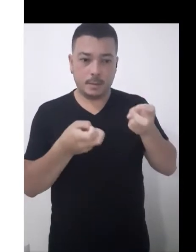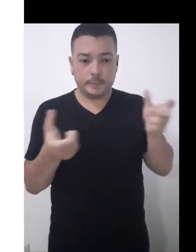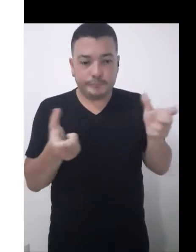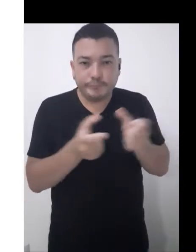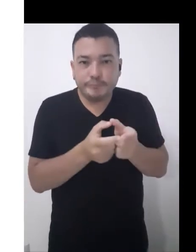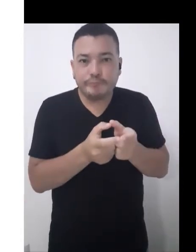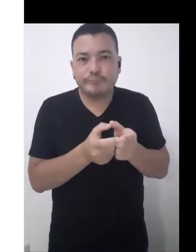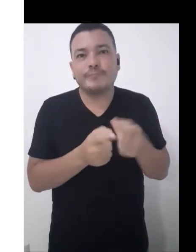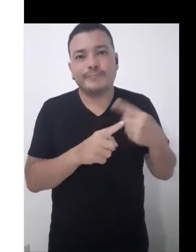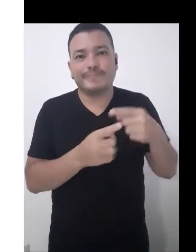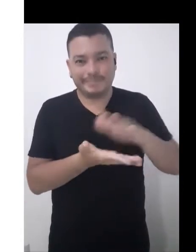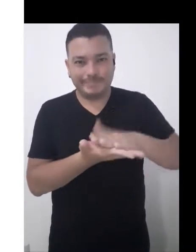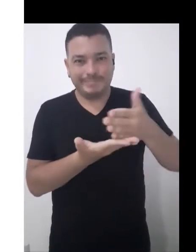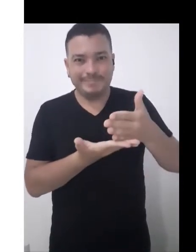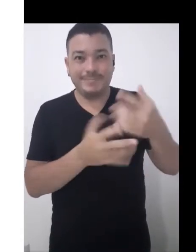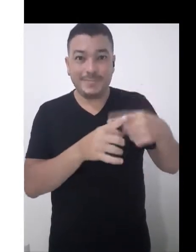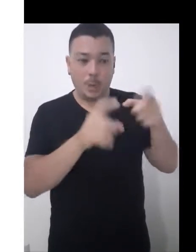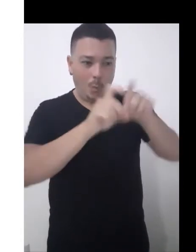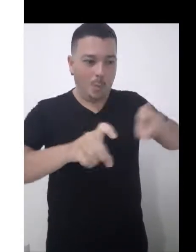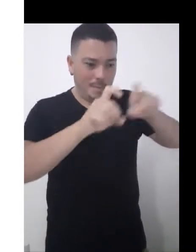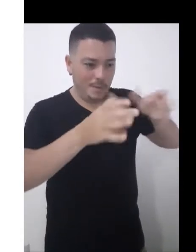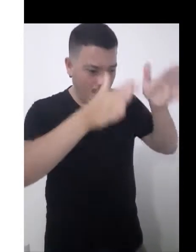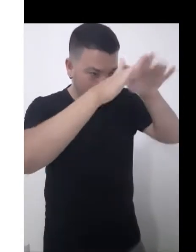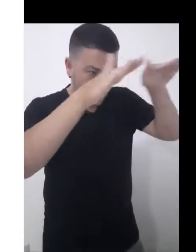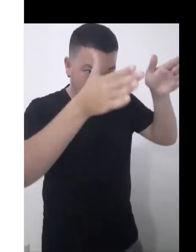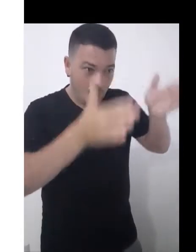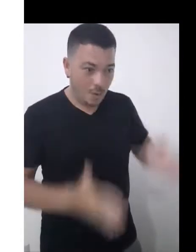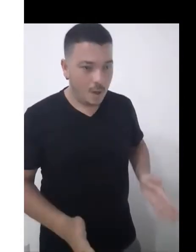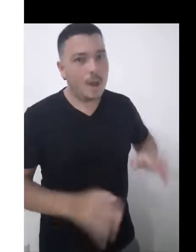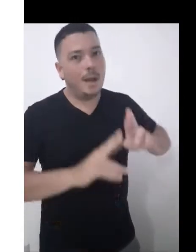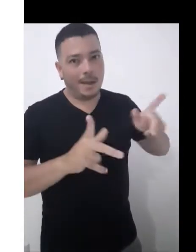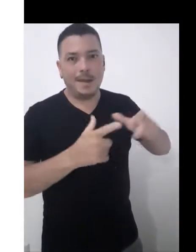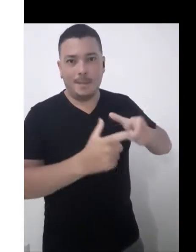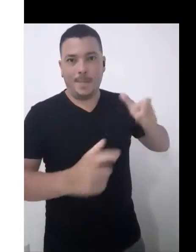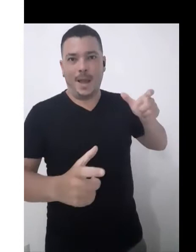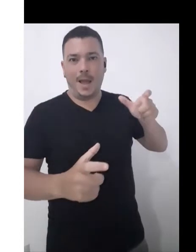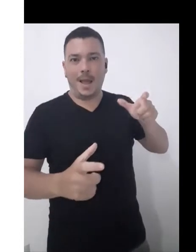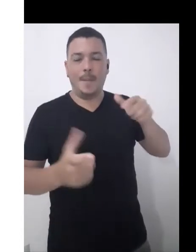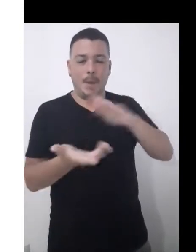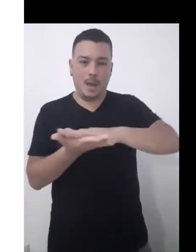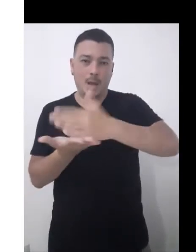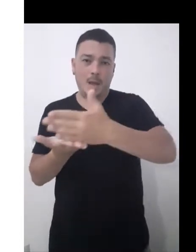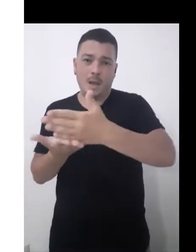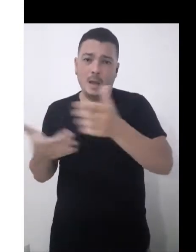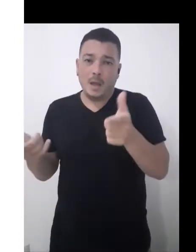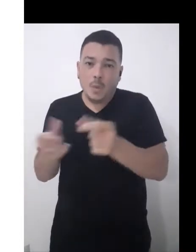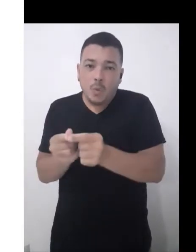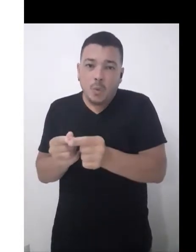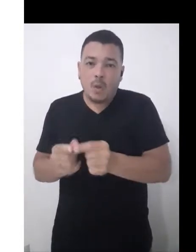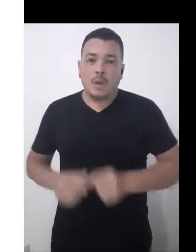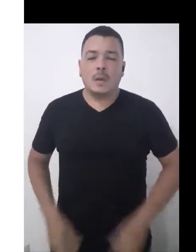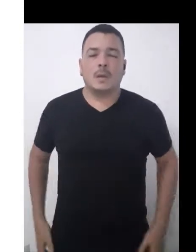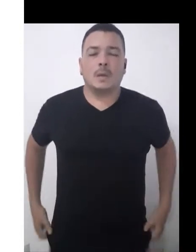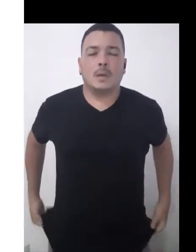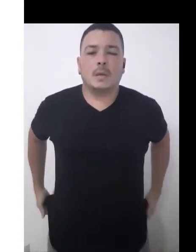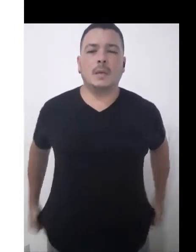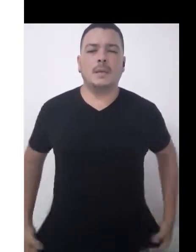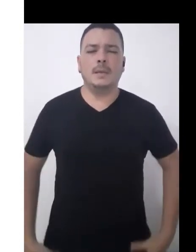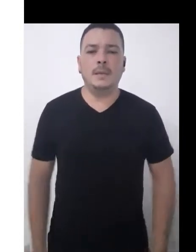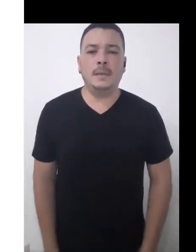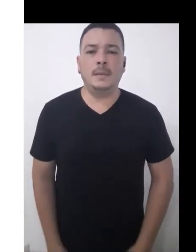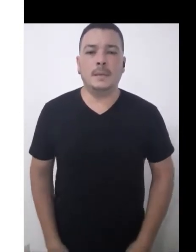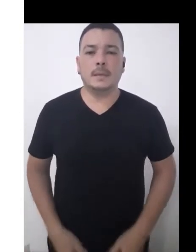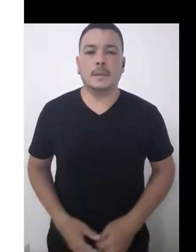né? Tamanhos físicos mesmo. O tamanho físico dela é mais ou menos metade de uma memória para computador de mesa. Né? O tipo